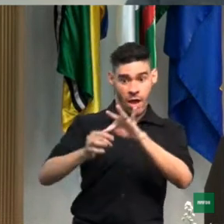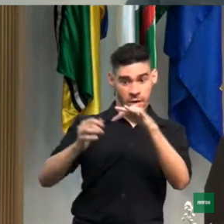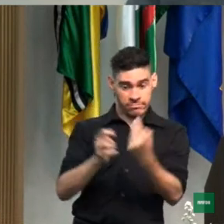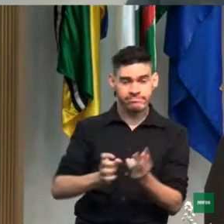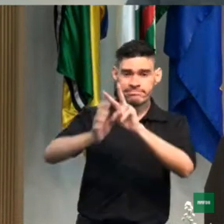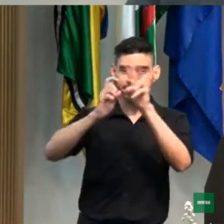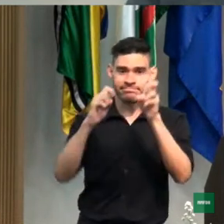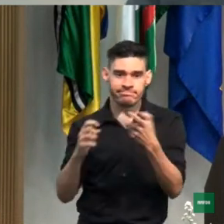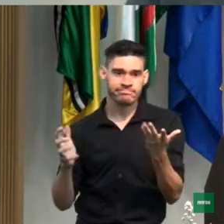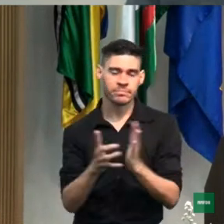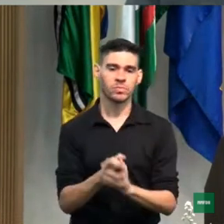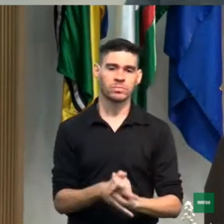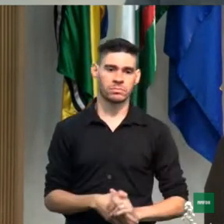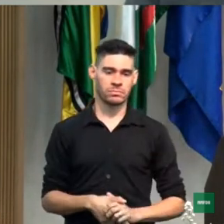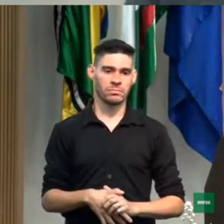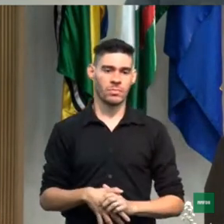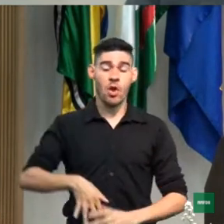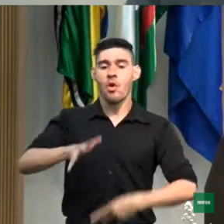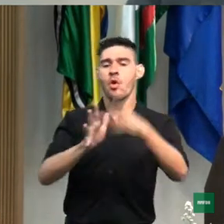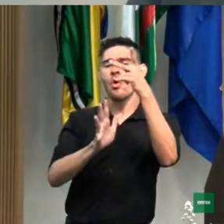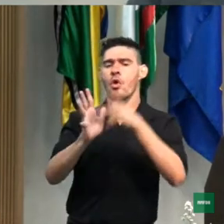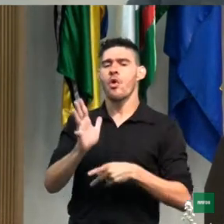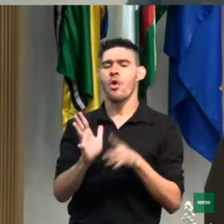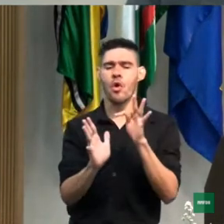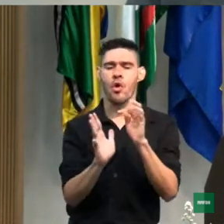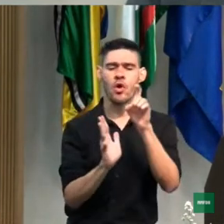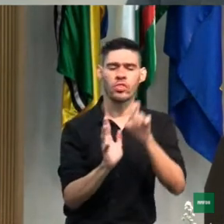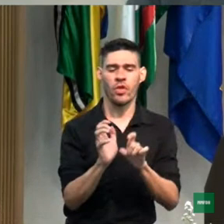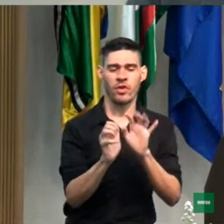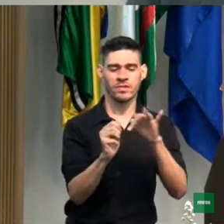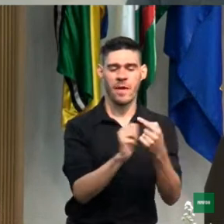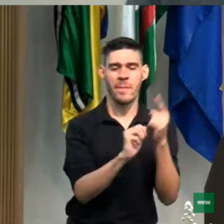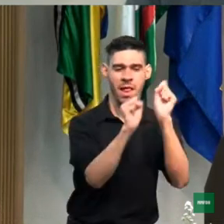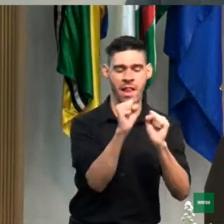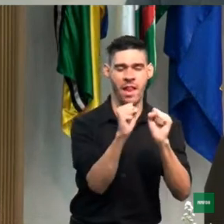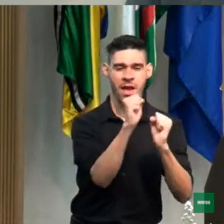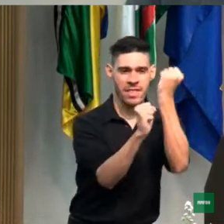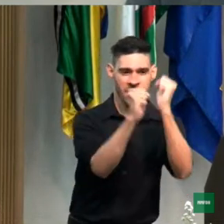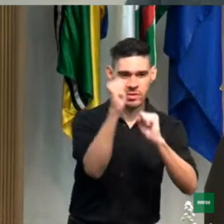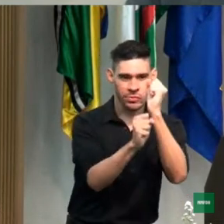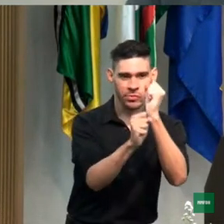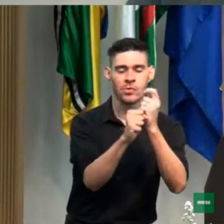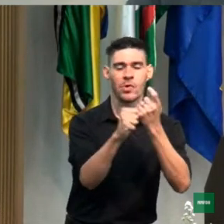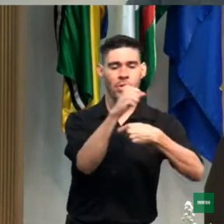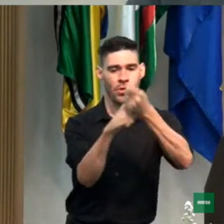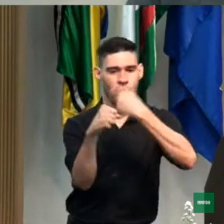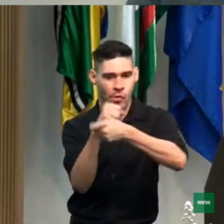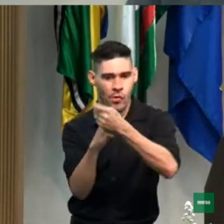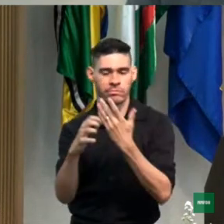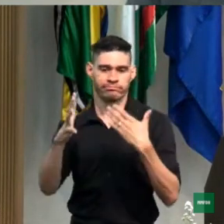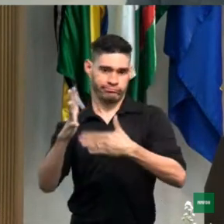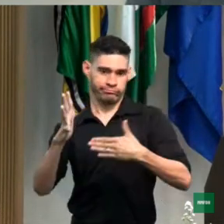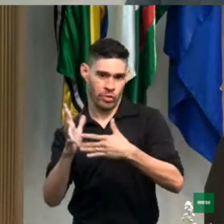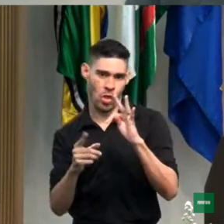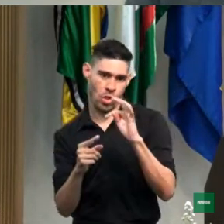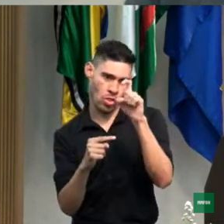o programa Tox Família, lá da Indústria e Comércio de Equipamentos Limitada, Tox, né? O que a gente viu